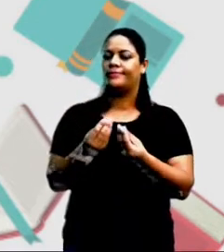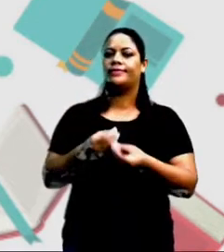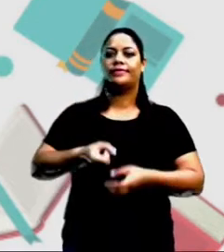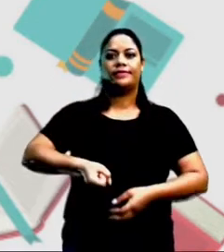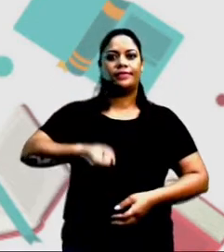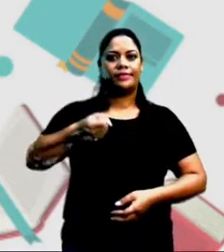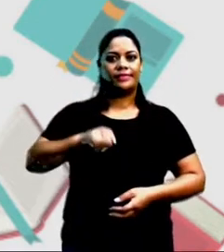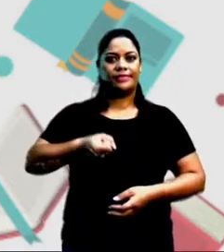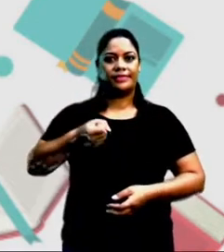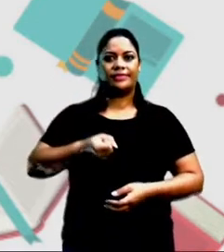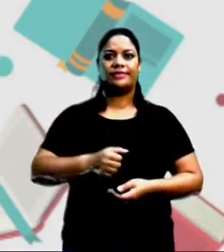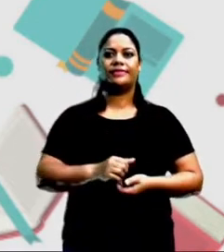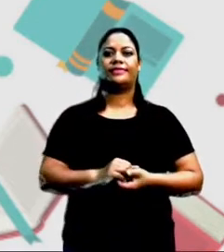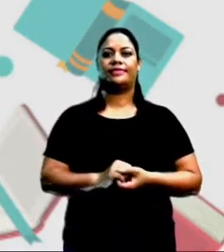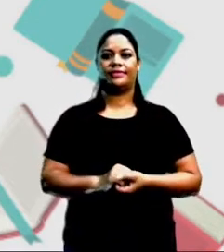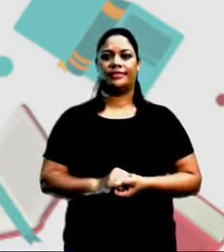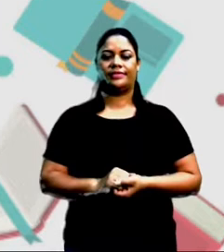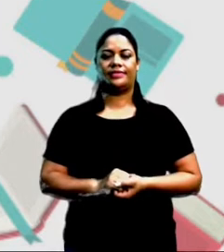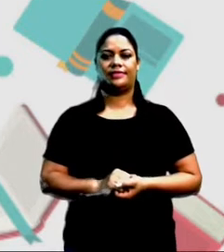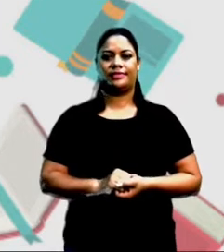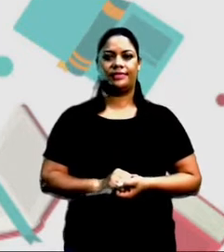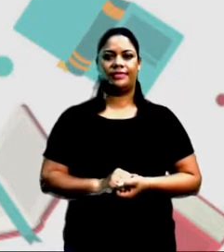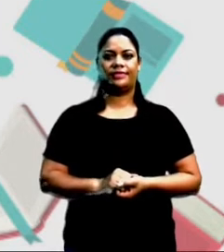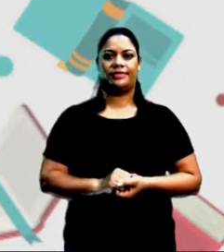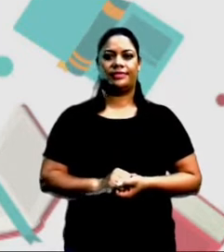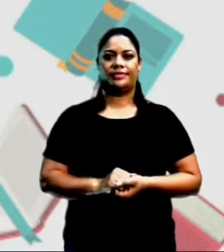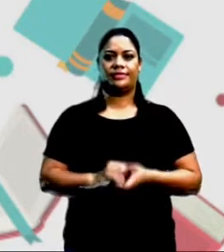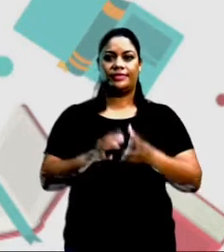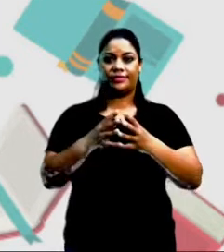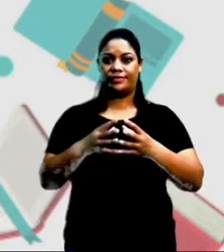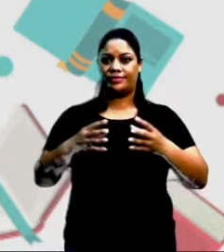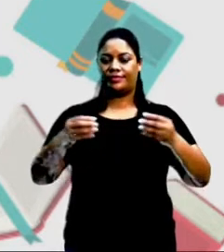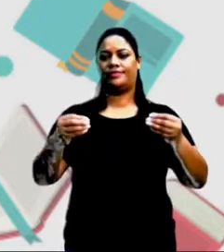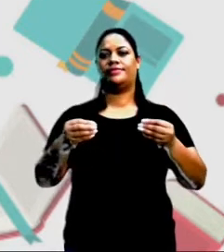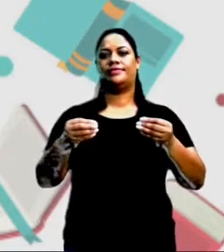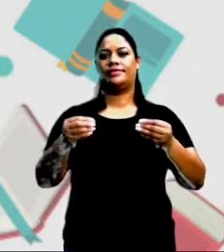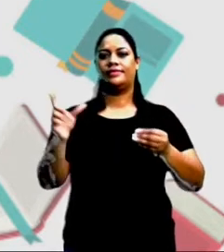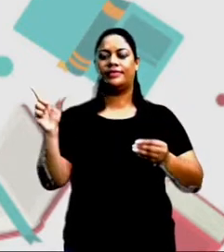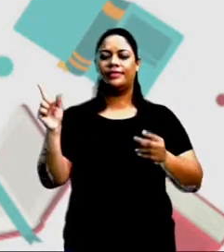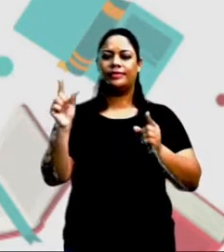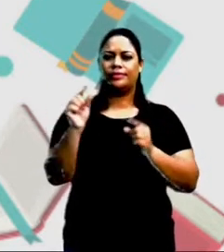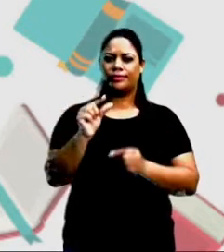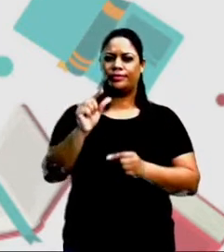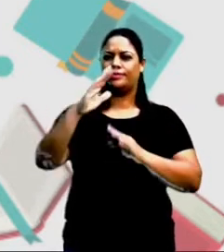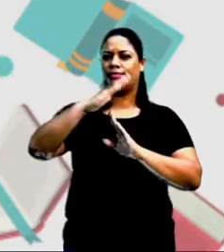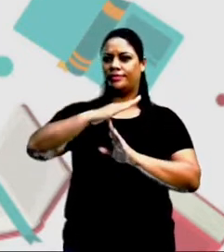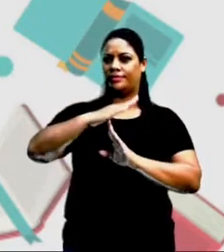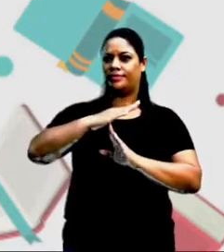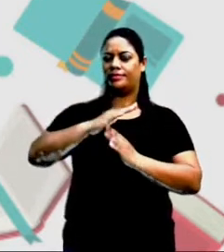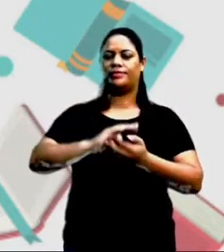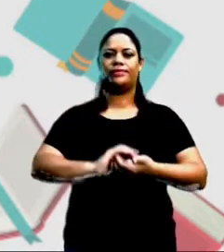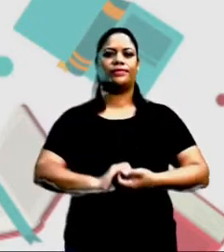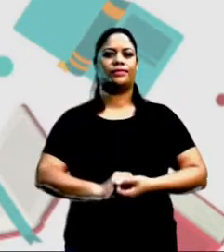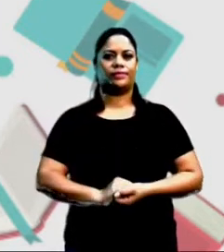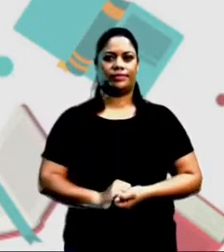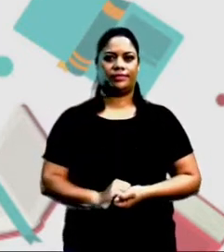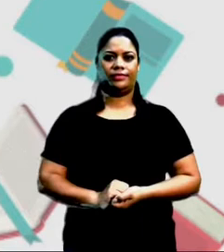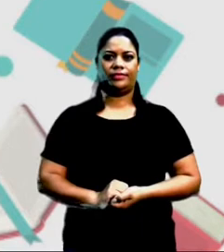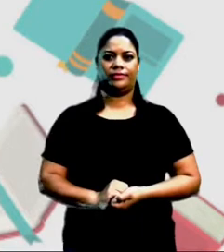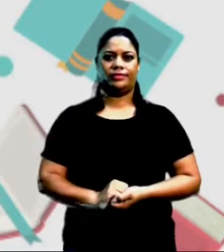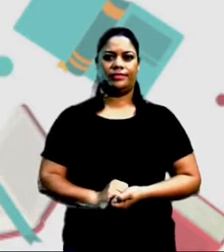são incapazes de se decompor em curto prazo.